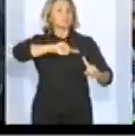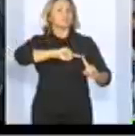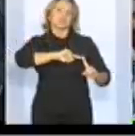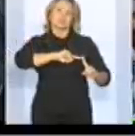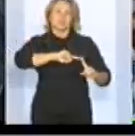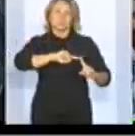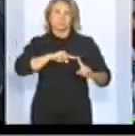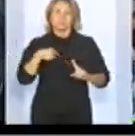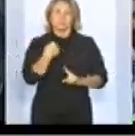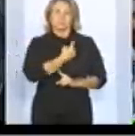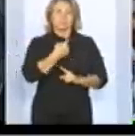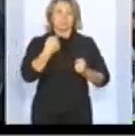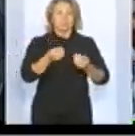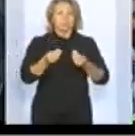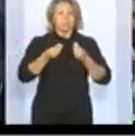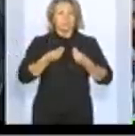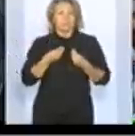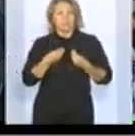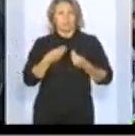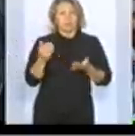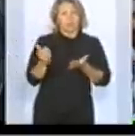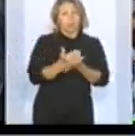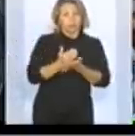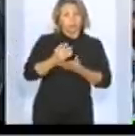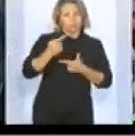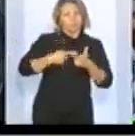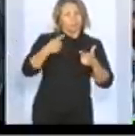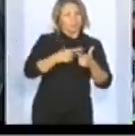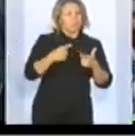efetivamente nos trouxe algum problema.